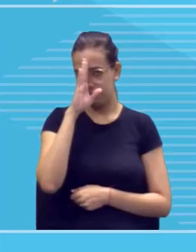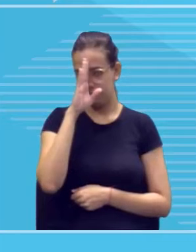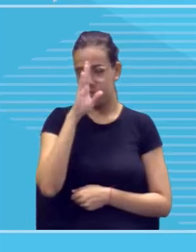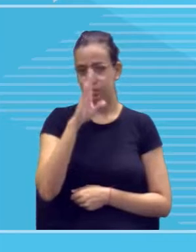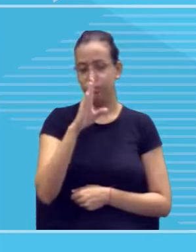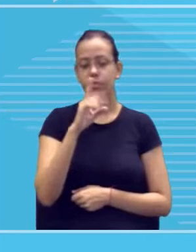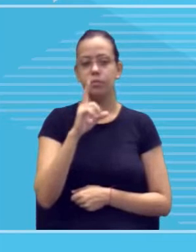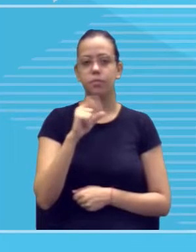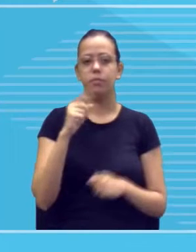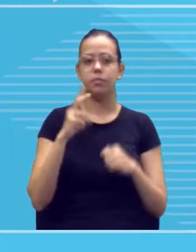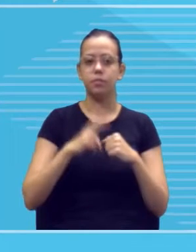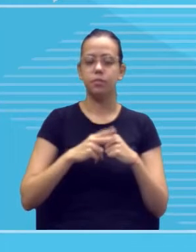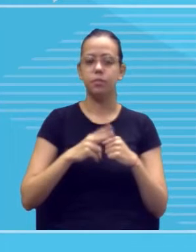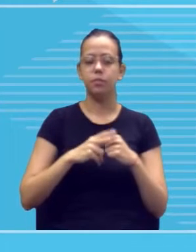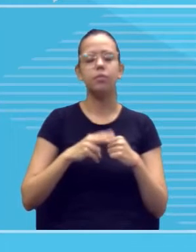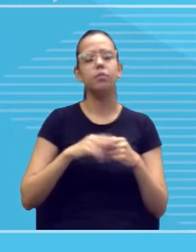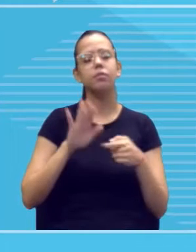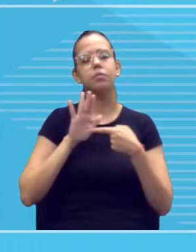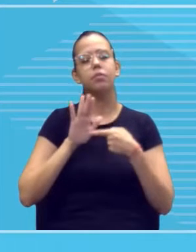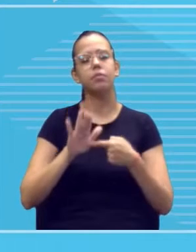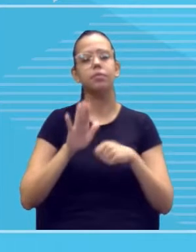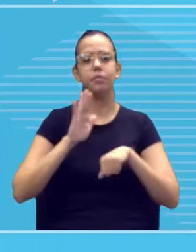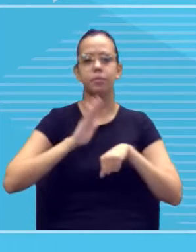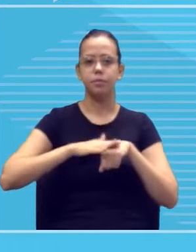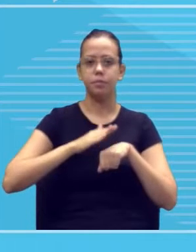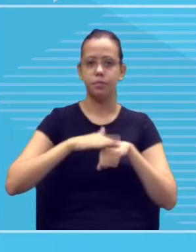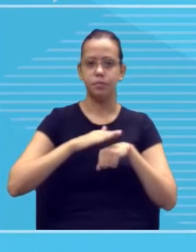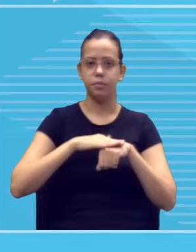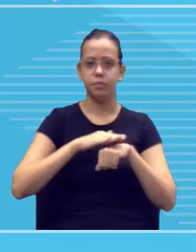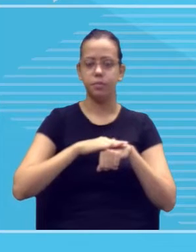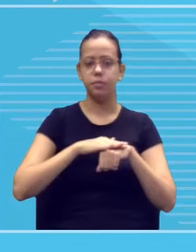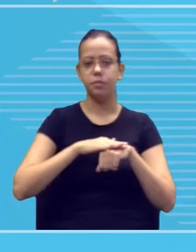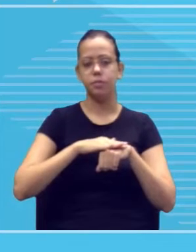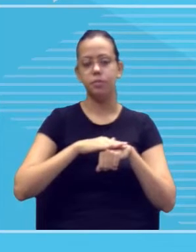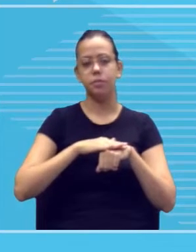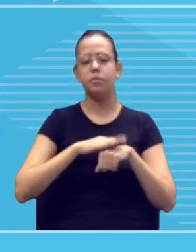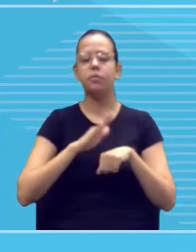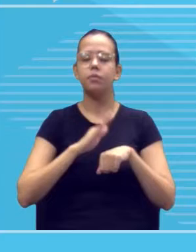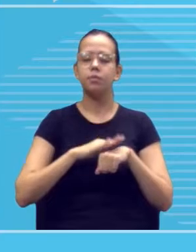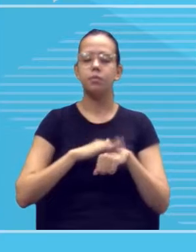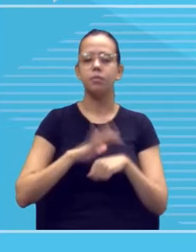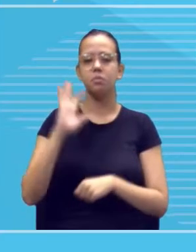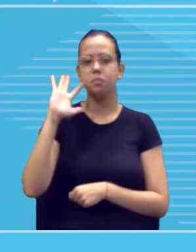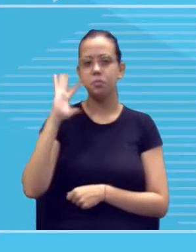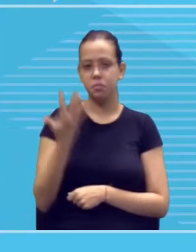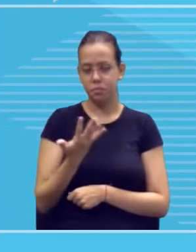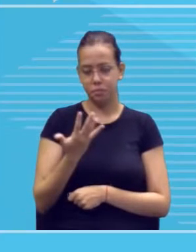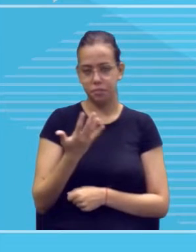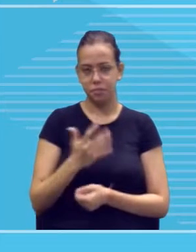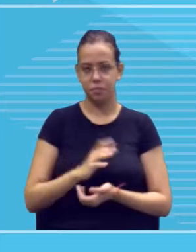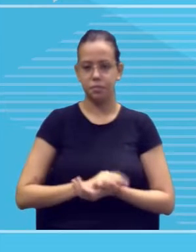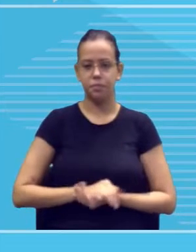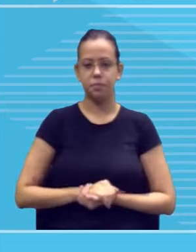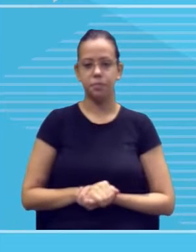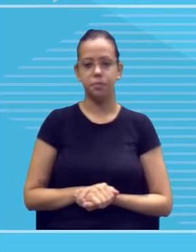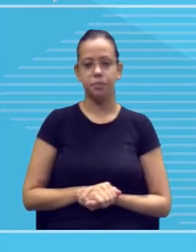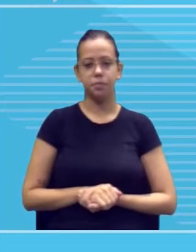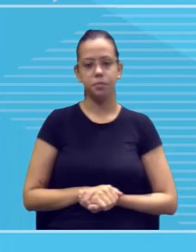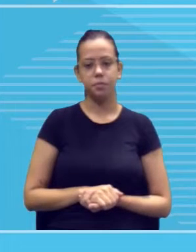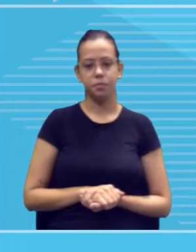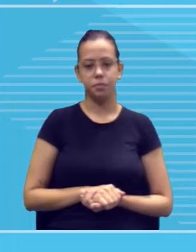aquele verbo expressa ação Expressa o estado ou ainda o fenômeno da natureza